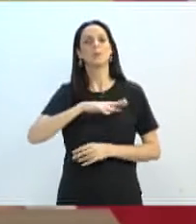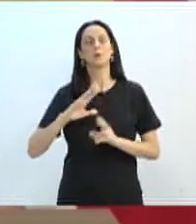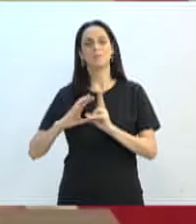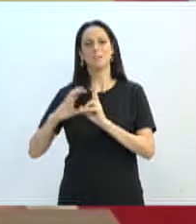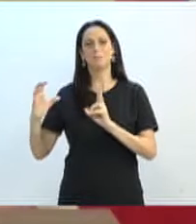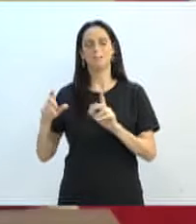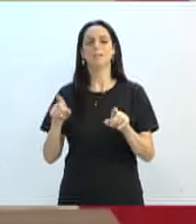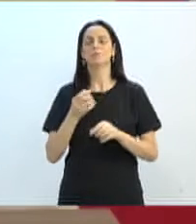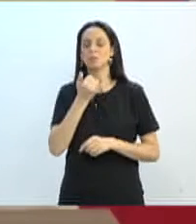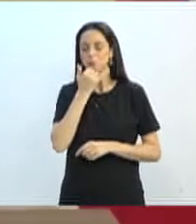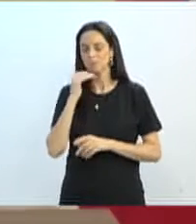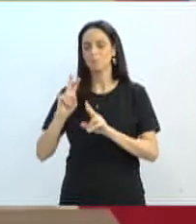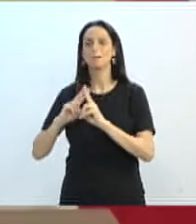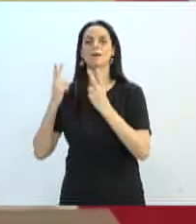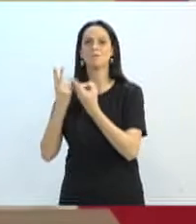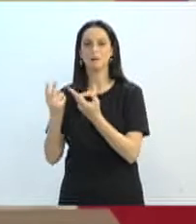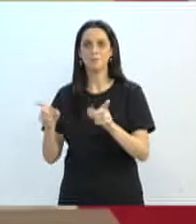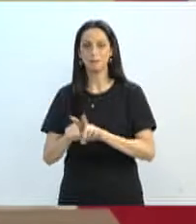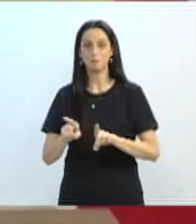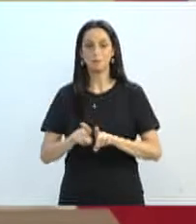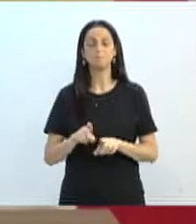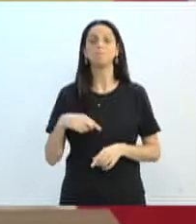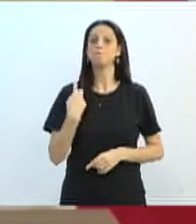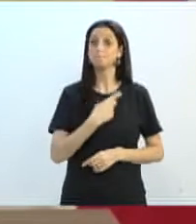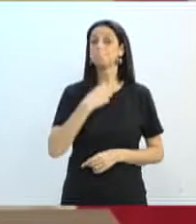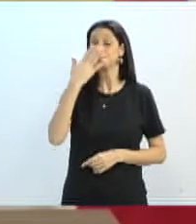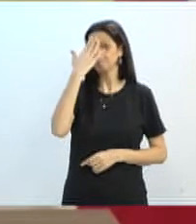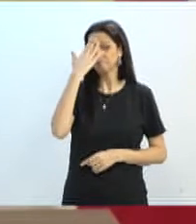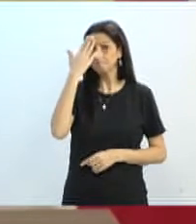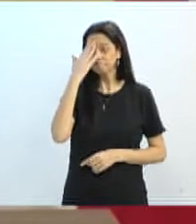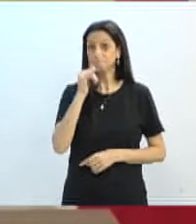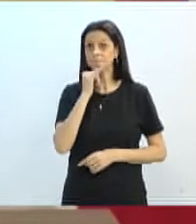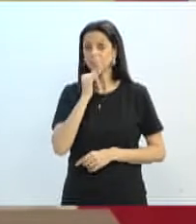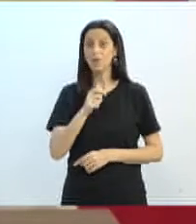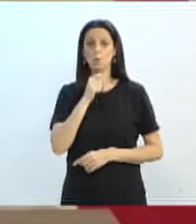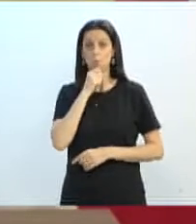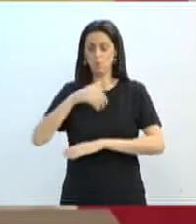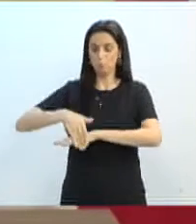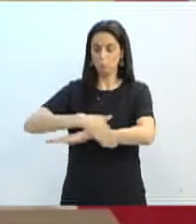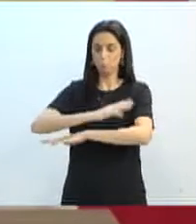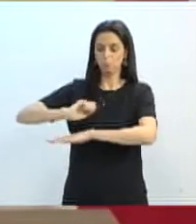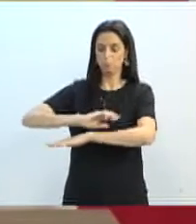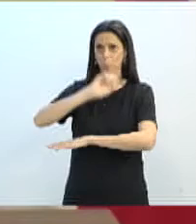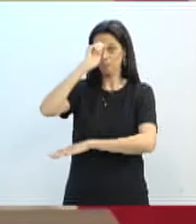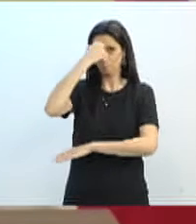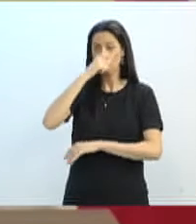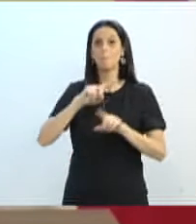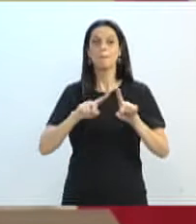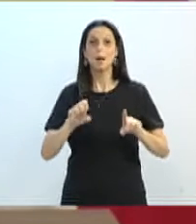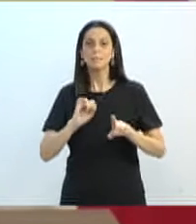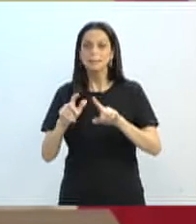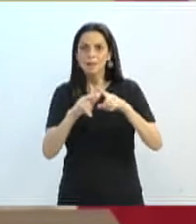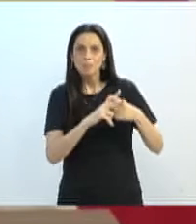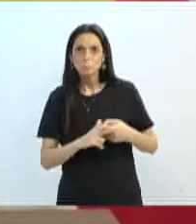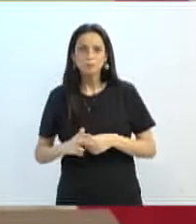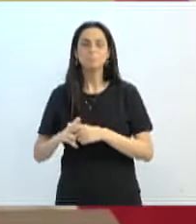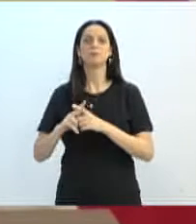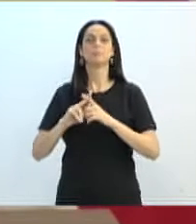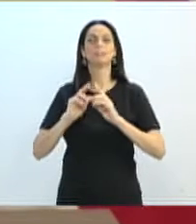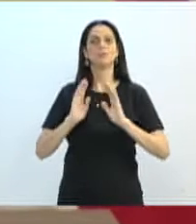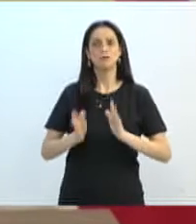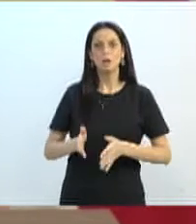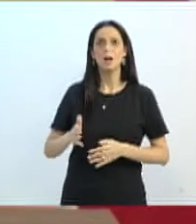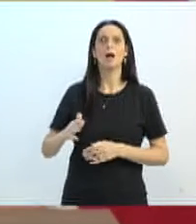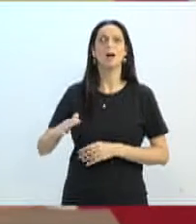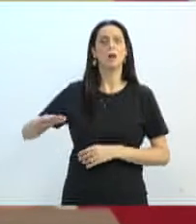Importante esse acesso, mesmo não estando pavimentado, mas sim com a própria manutenção com macadame, já é um acesso